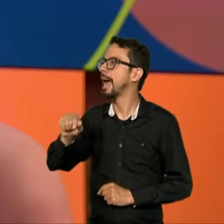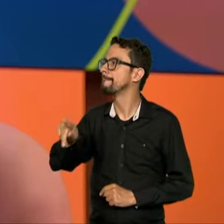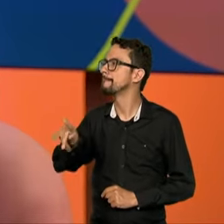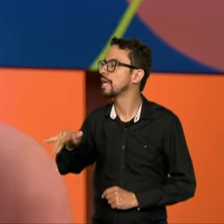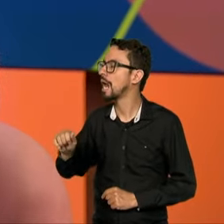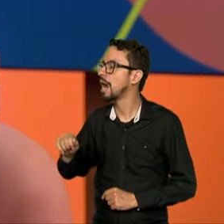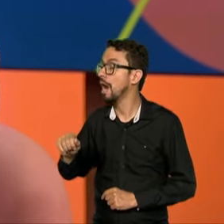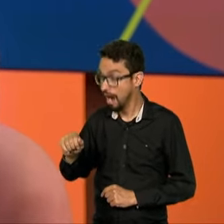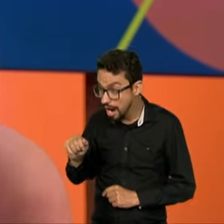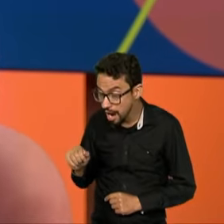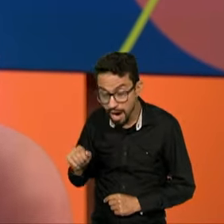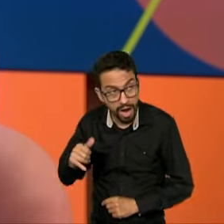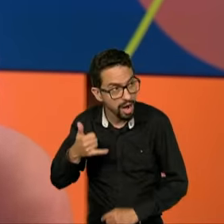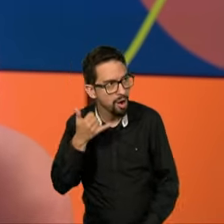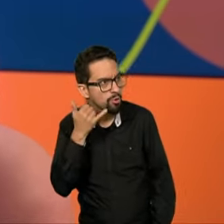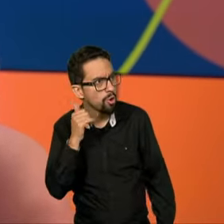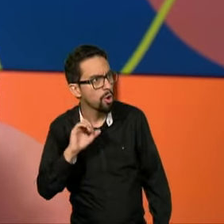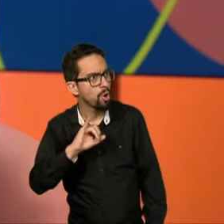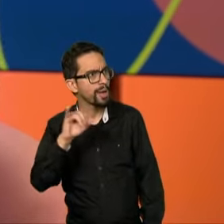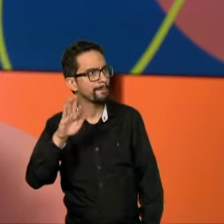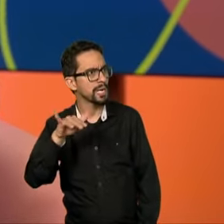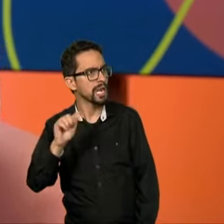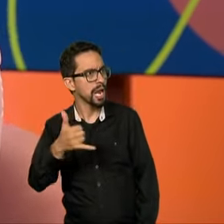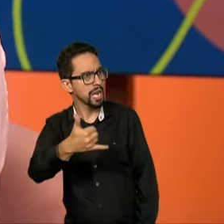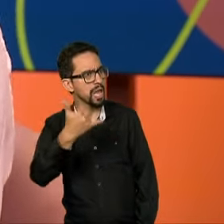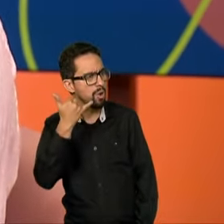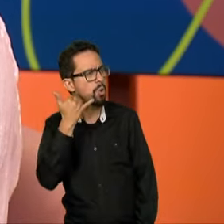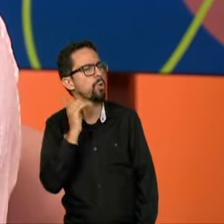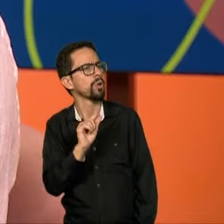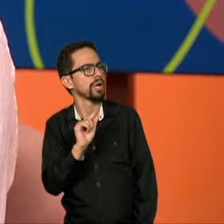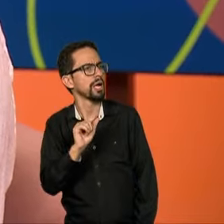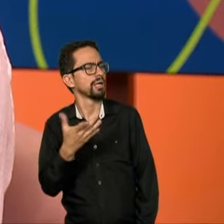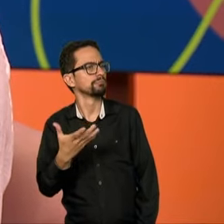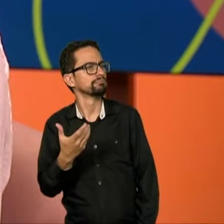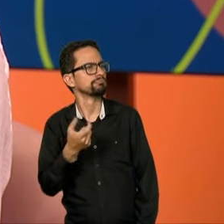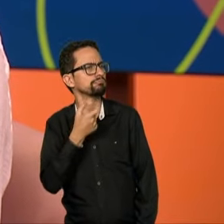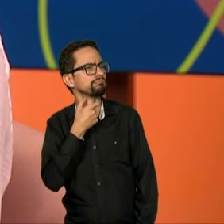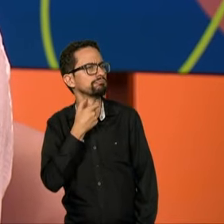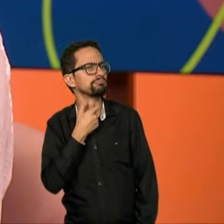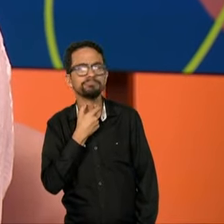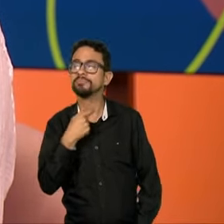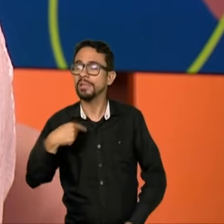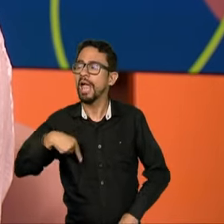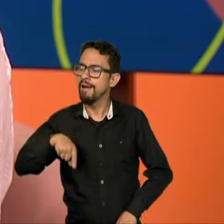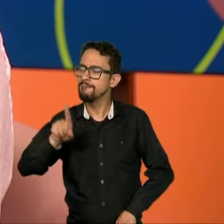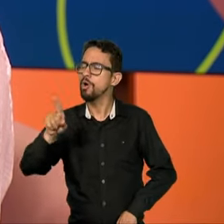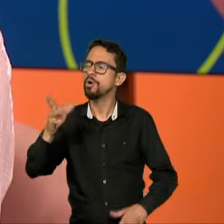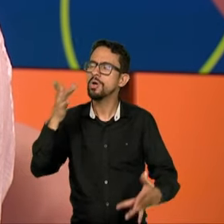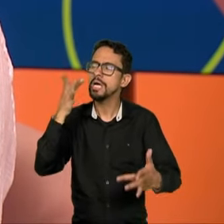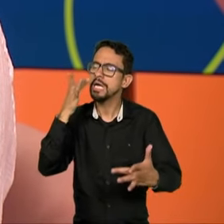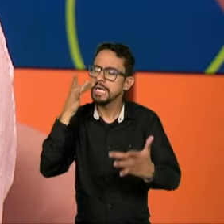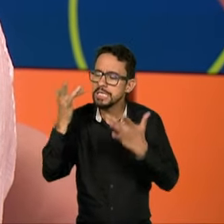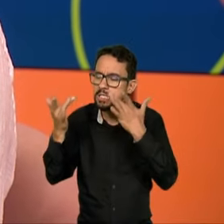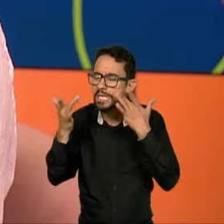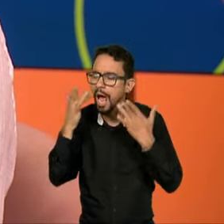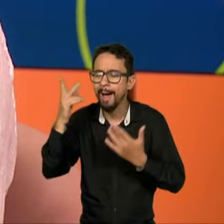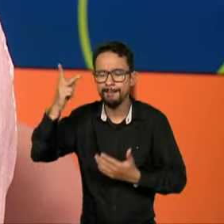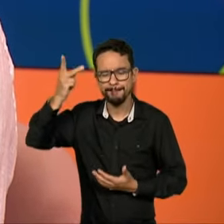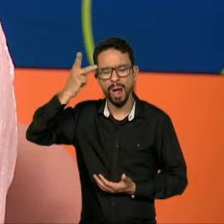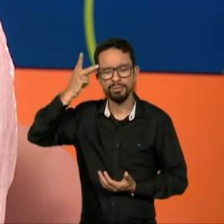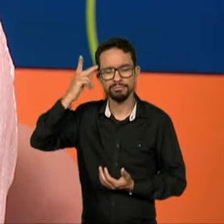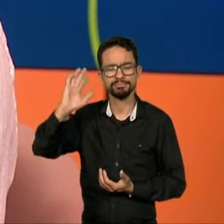Marília? É, Marília Pera. É, oi Marília, que bom que você ligou, que é? Não, eu tô indo fazer uma peça em São Paulo, é uma